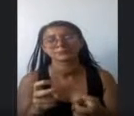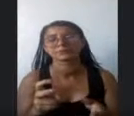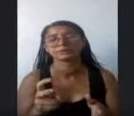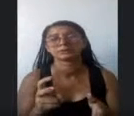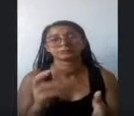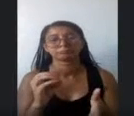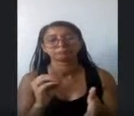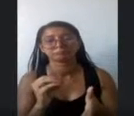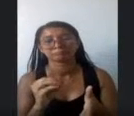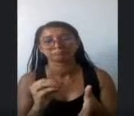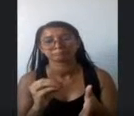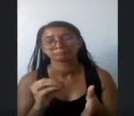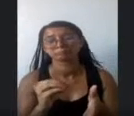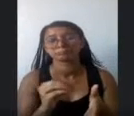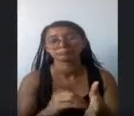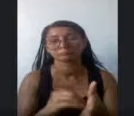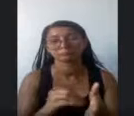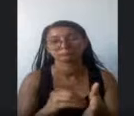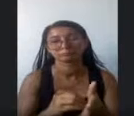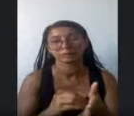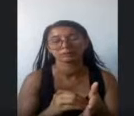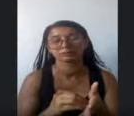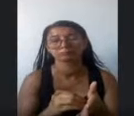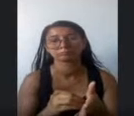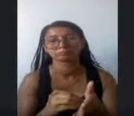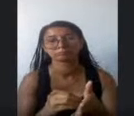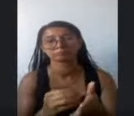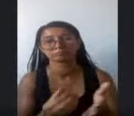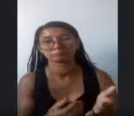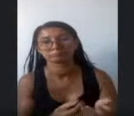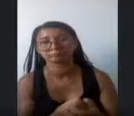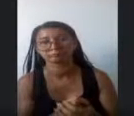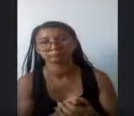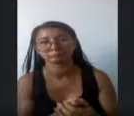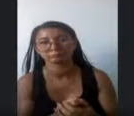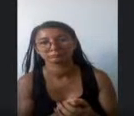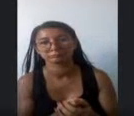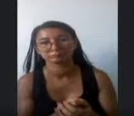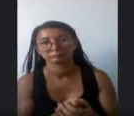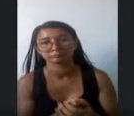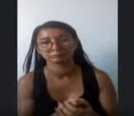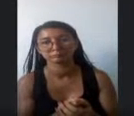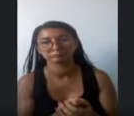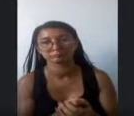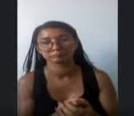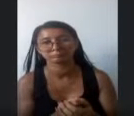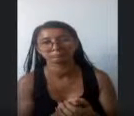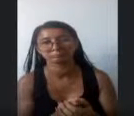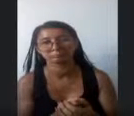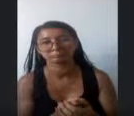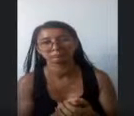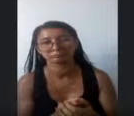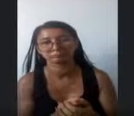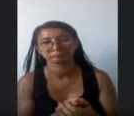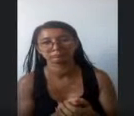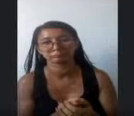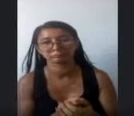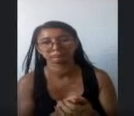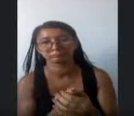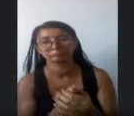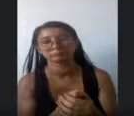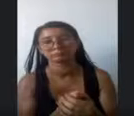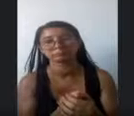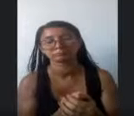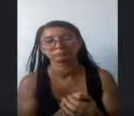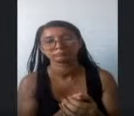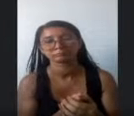essa informação. Né? Oi? Eu acho que é importante o critério também, a questão raça-cor, né? A gente tem,